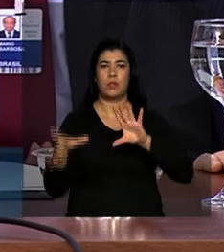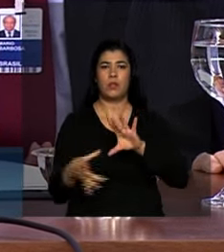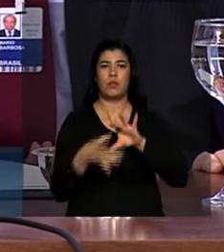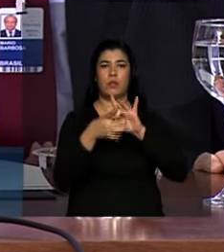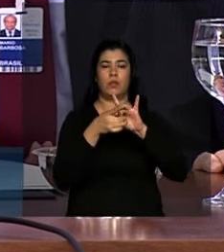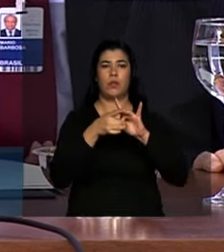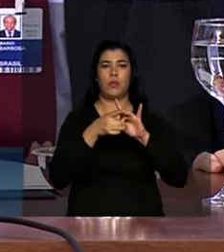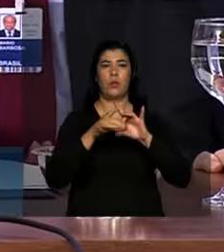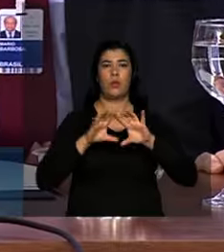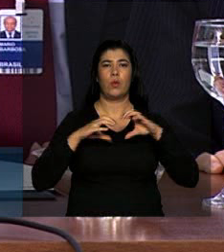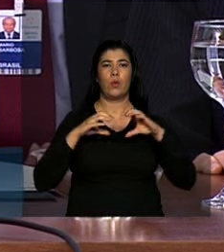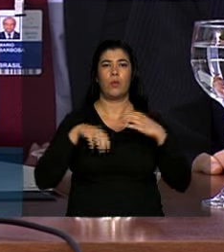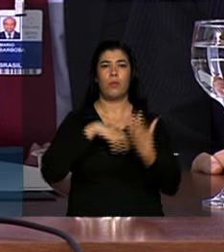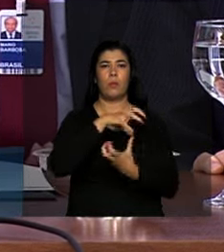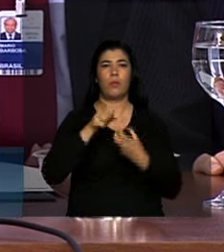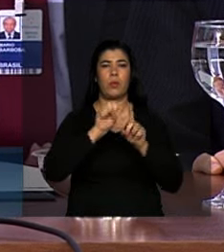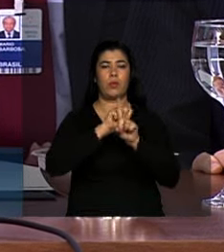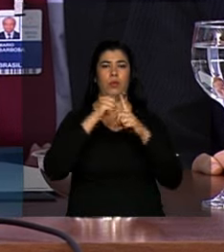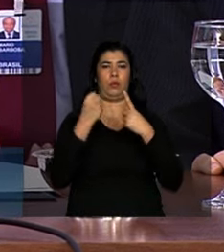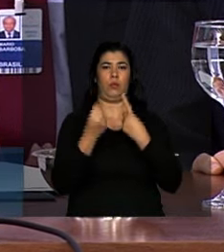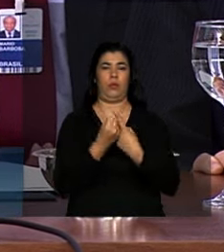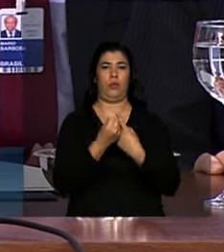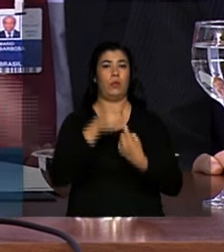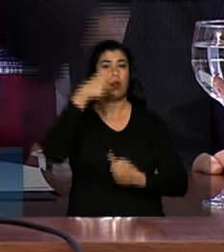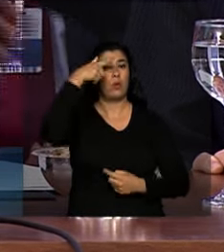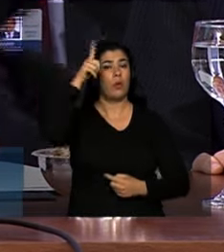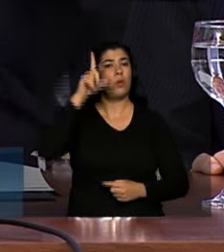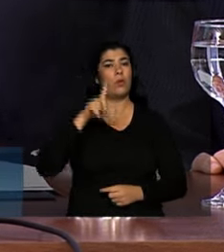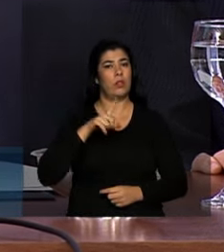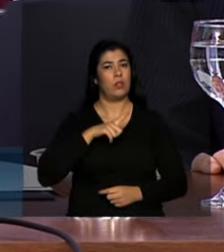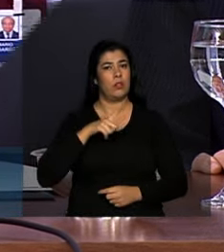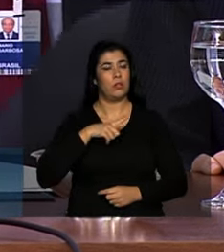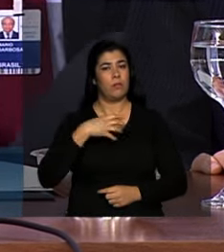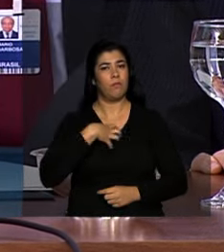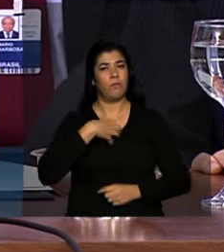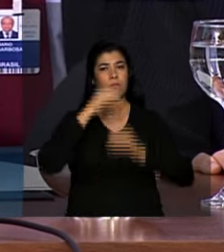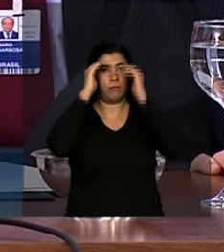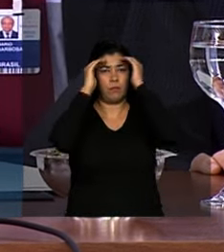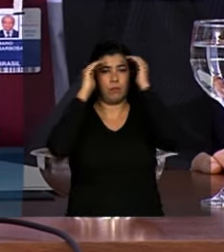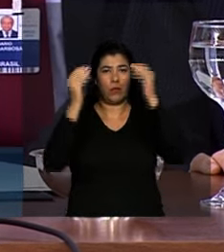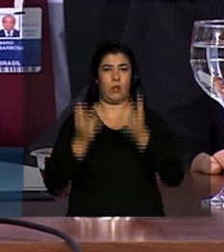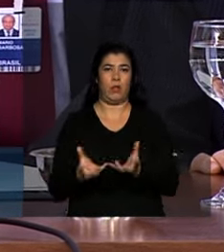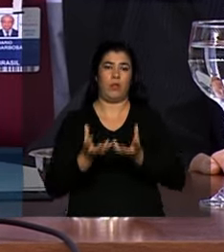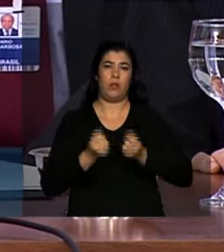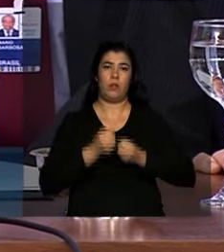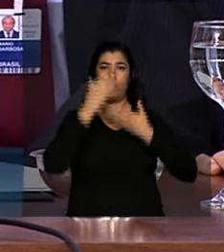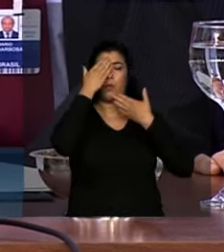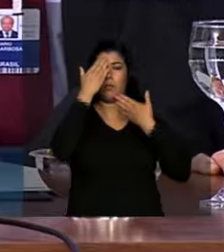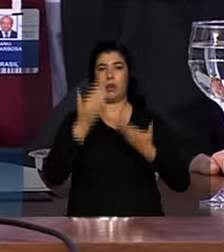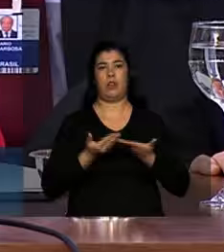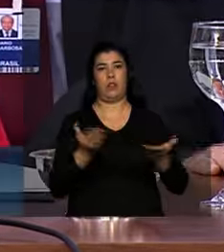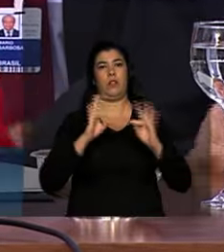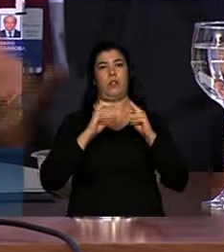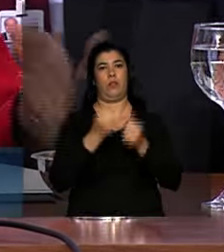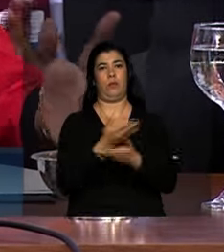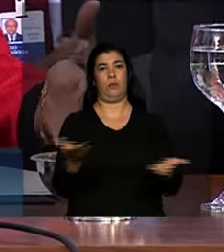do movimento social, que ontem eu tive a honra de receber. Muito obrigado a